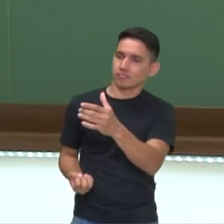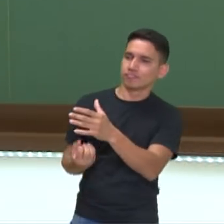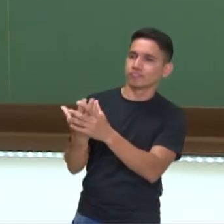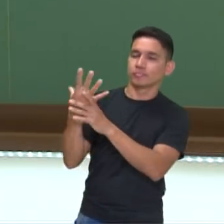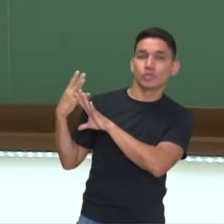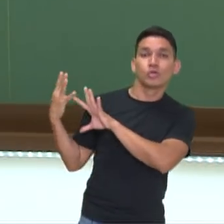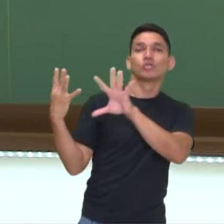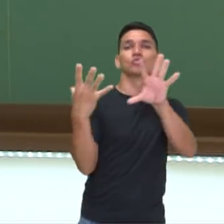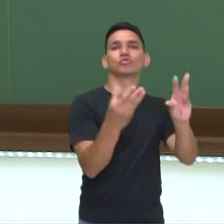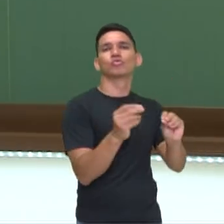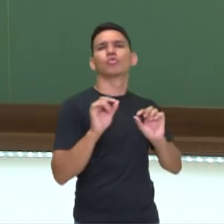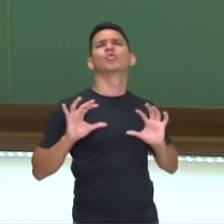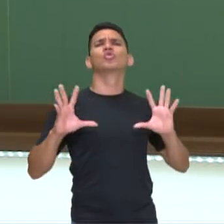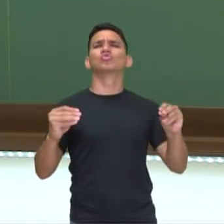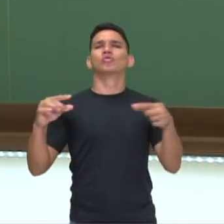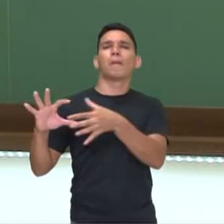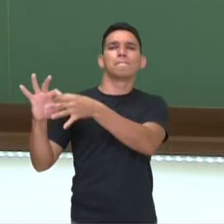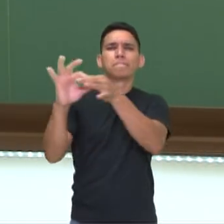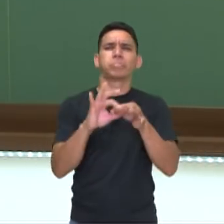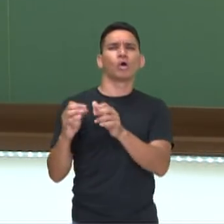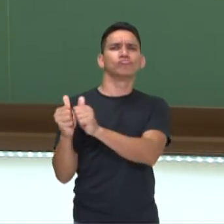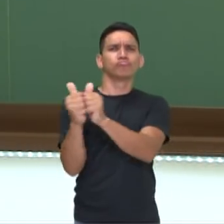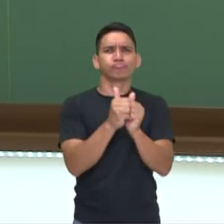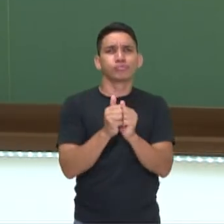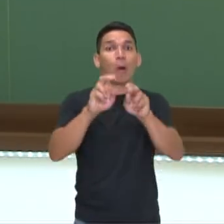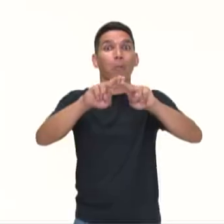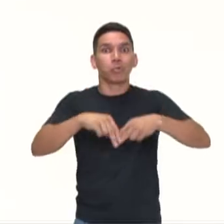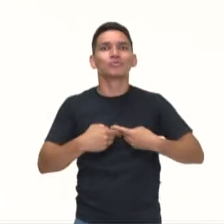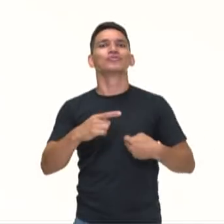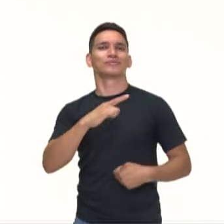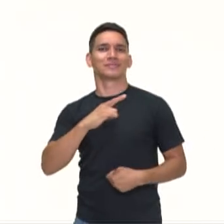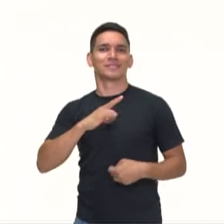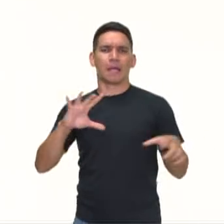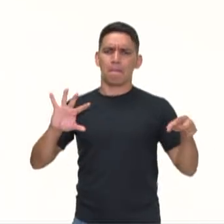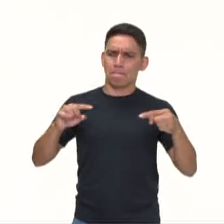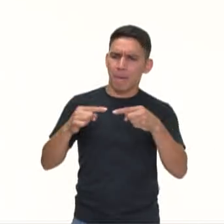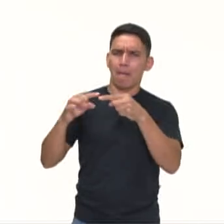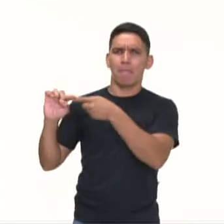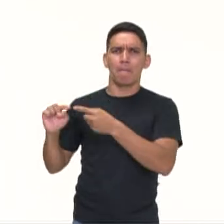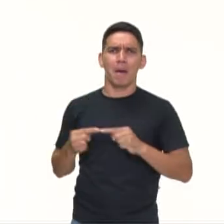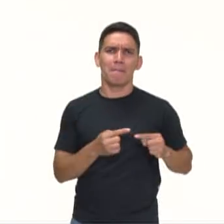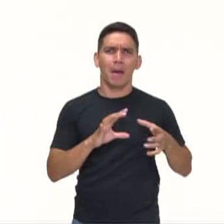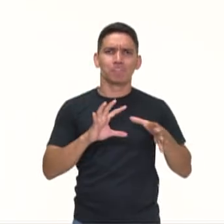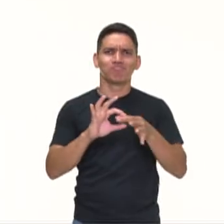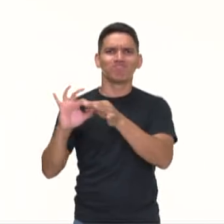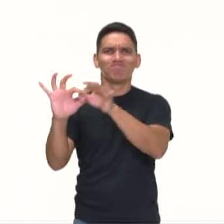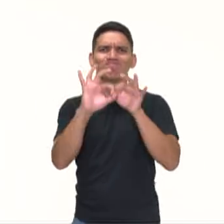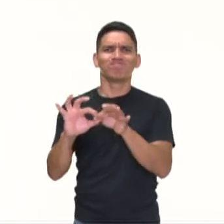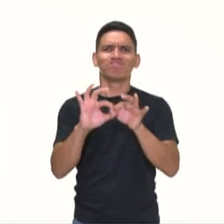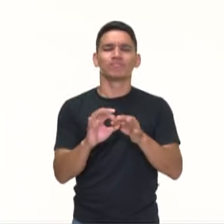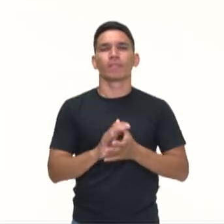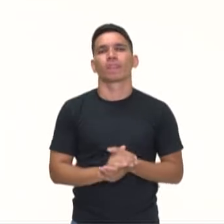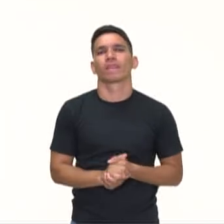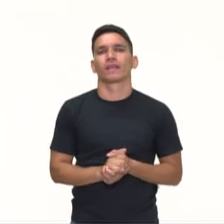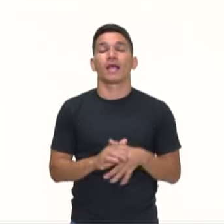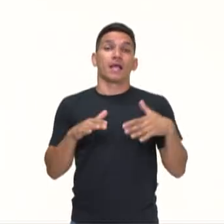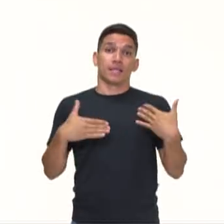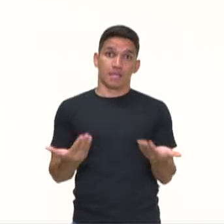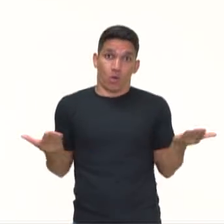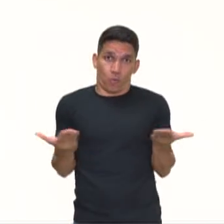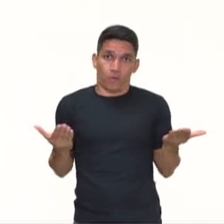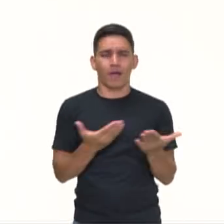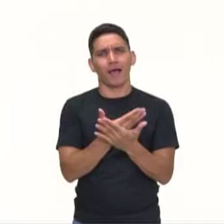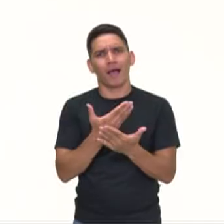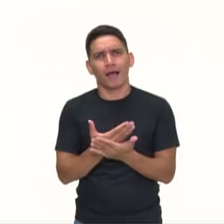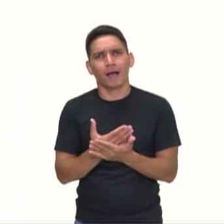e tudo é um só. Por isso há uma ligação em tudo. Bom, nessa aula nós aprendemos que os mitos de origem